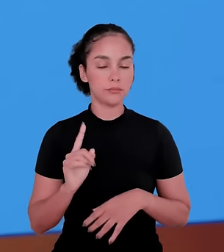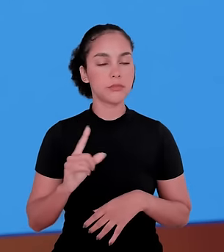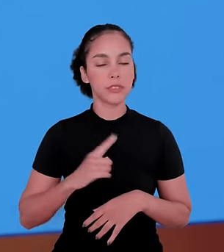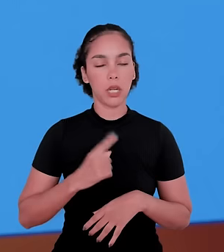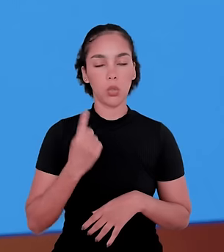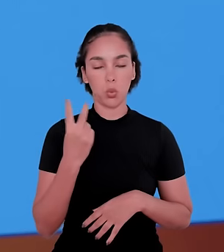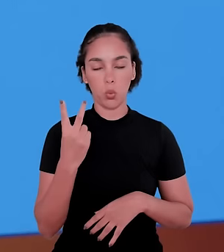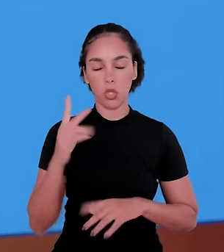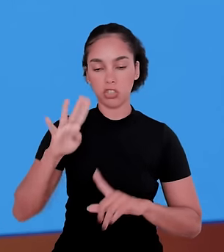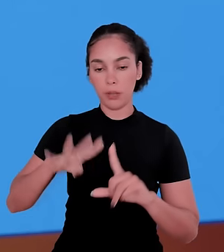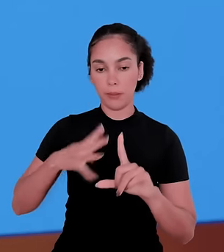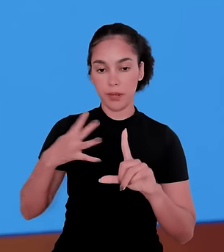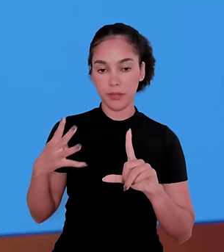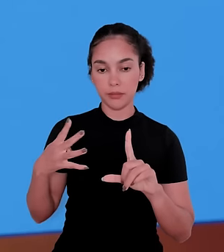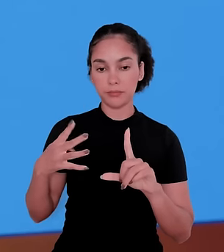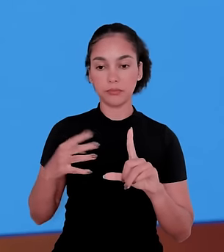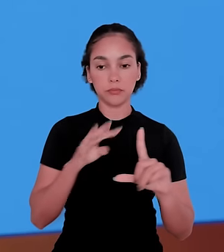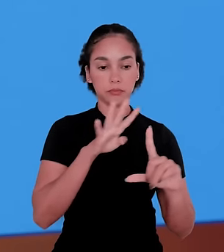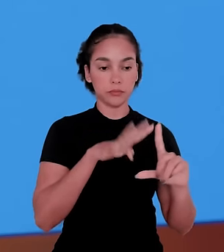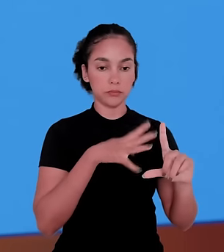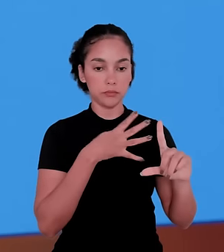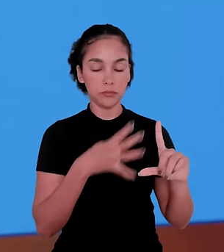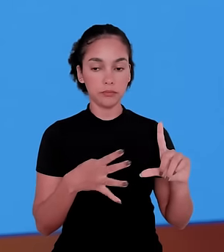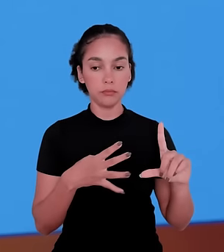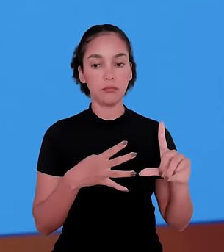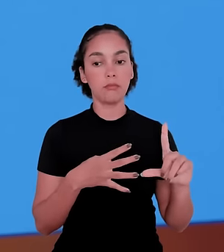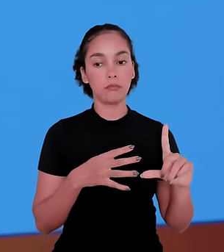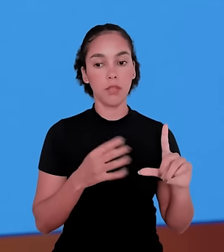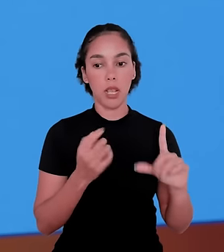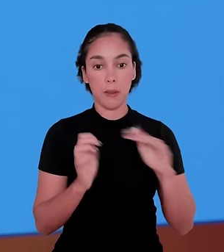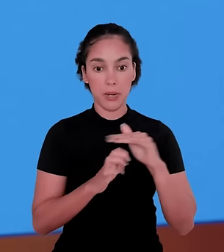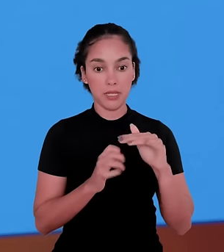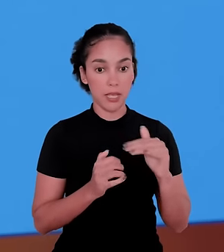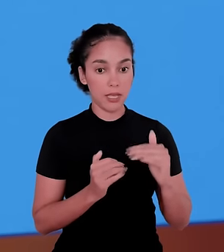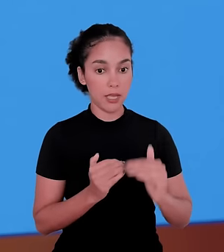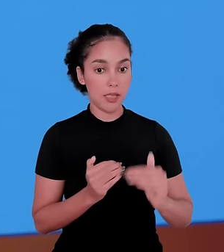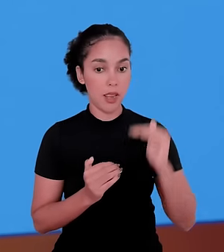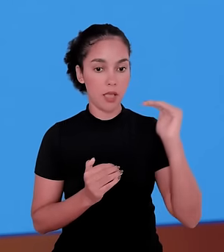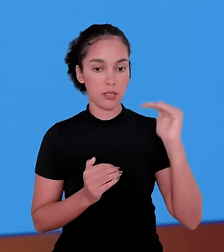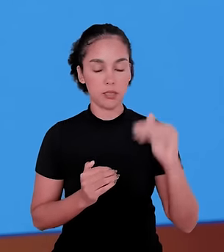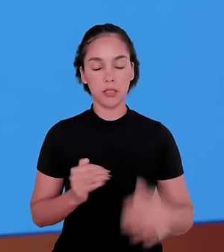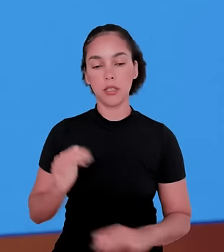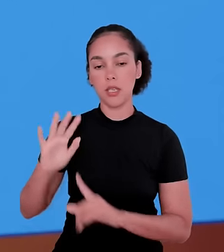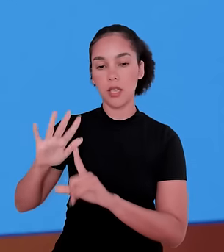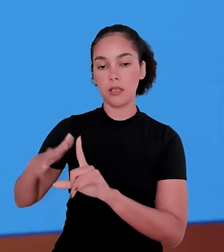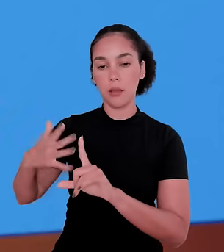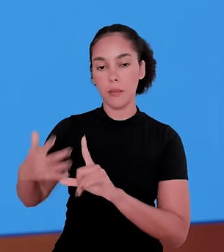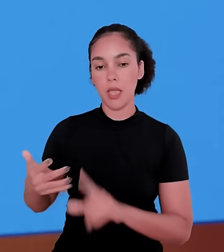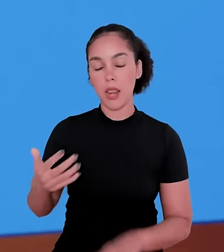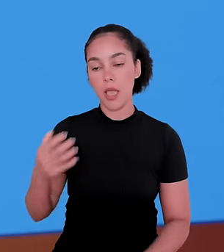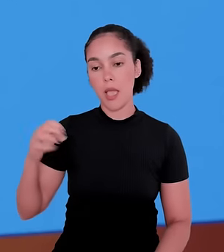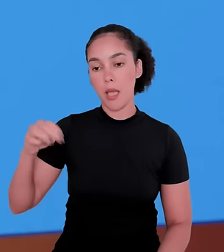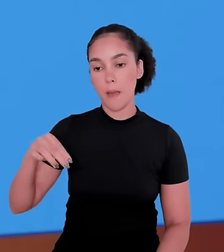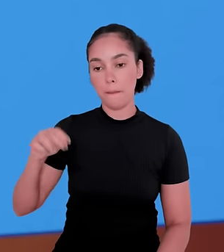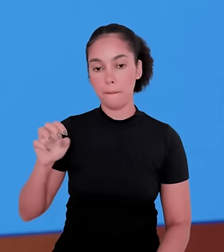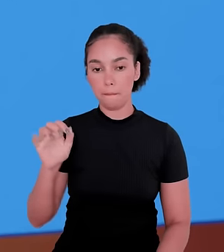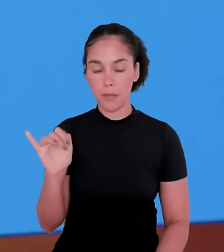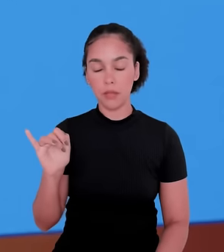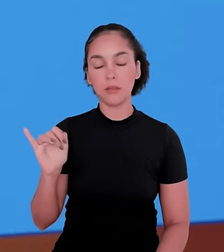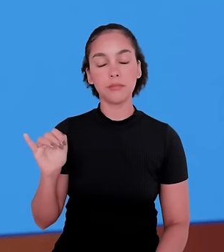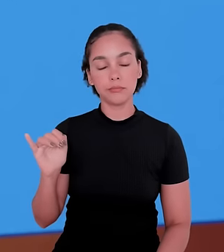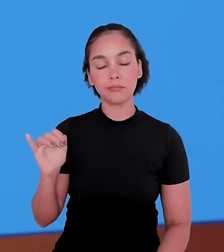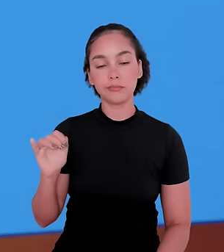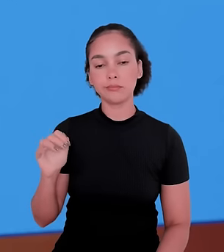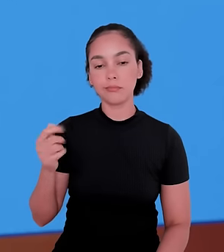uma tabela para em grandes empresas e uma tabela com 60% de desconto que serve para mic micro pequenas empresas